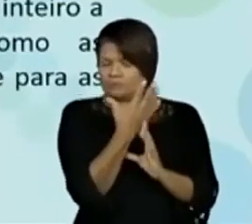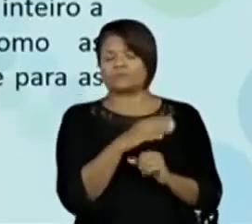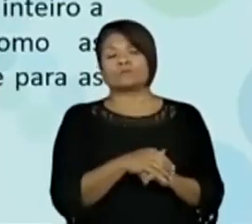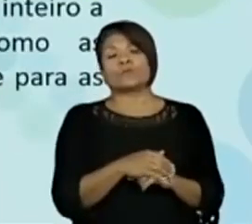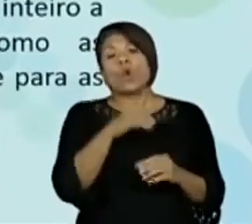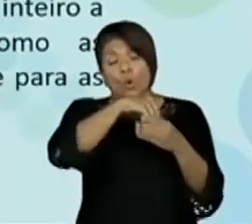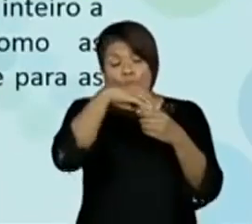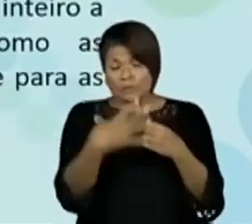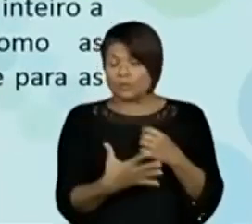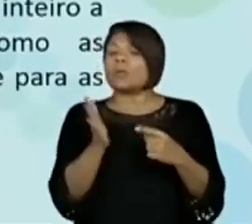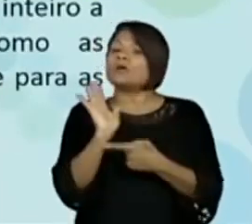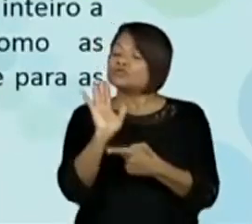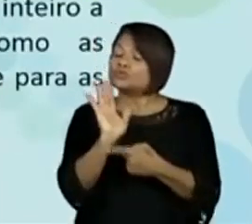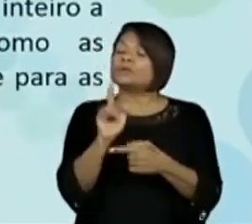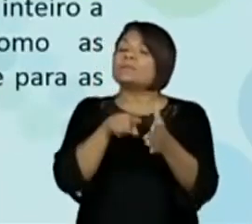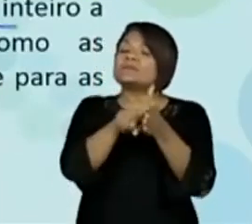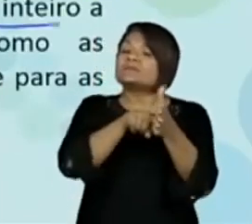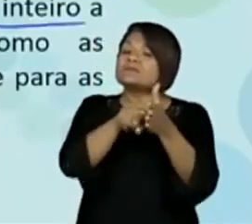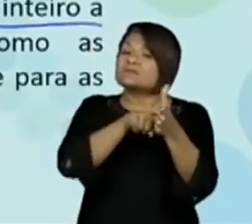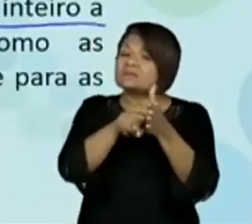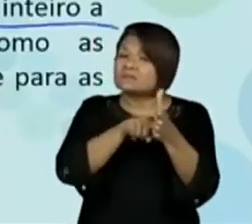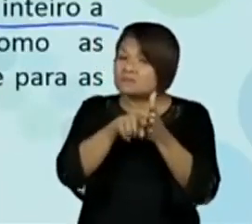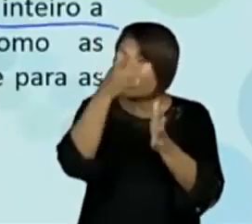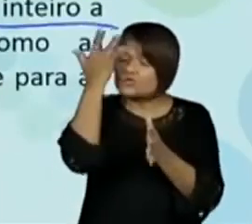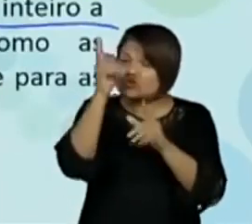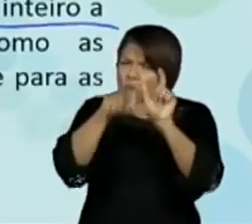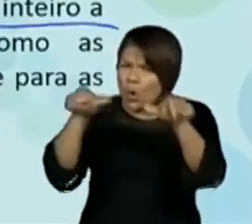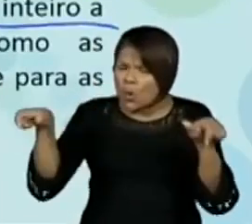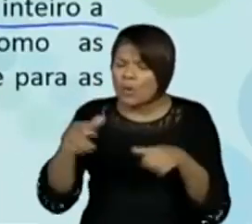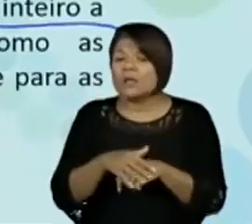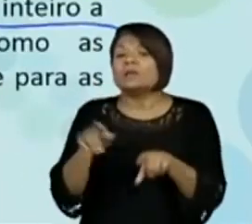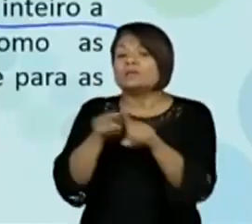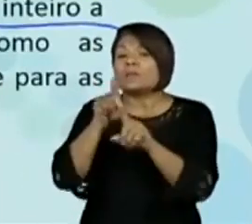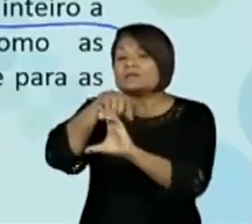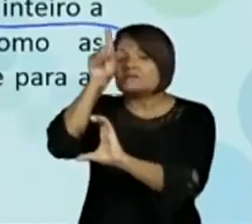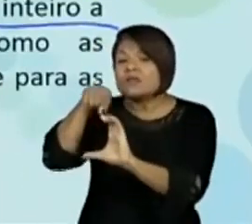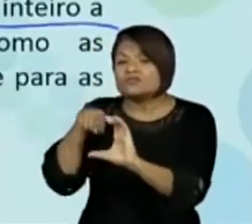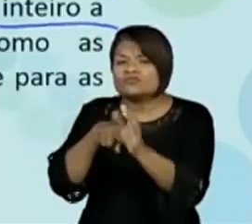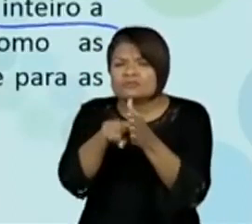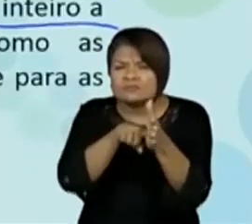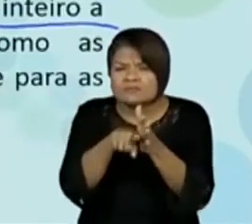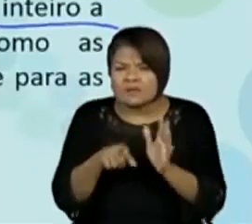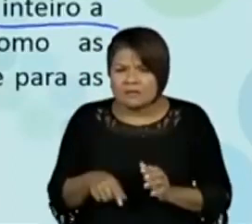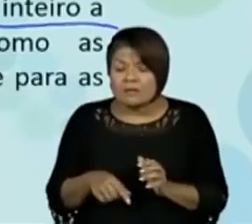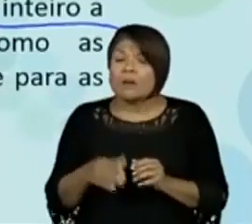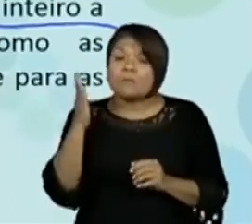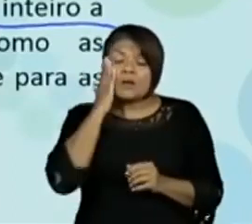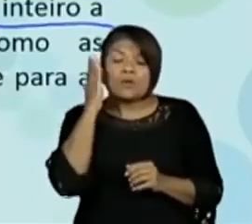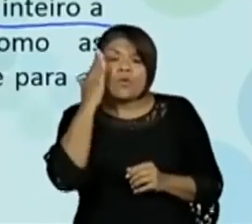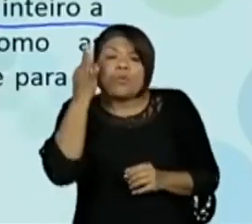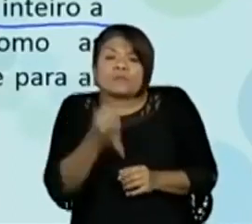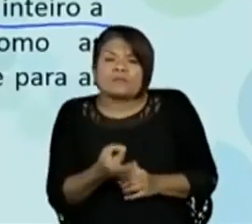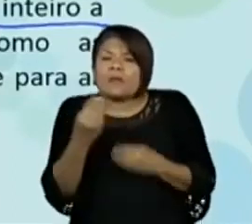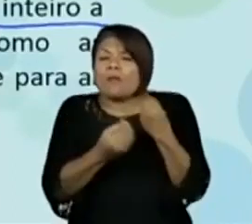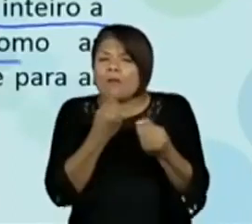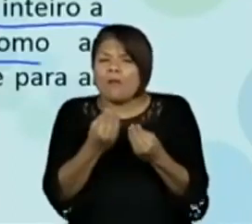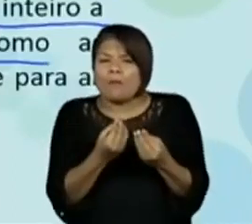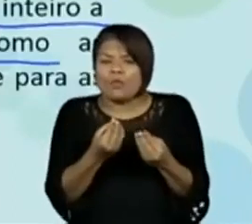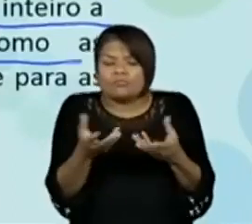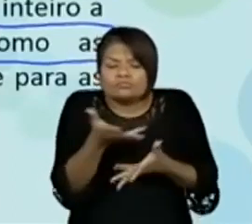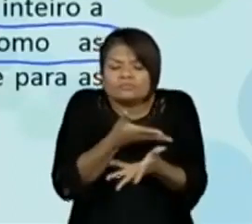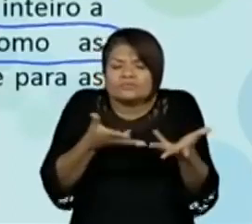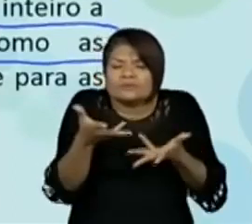pesquisadores, cientistas, exploradores do mundo inteiro a entenderem melhor a dinâmica da floresta